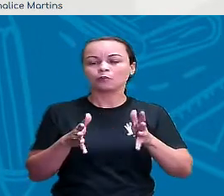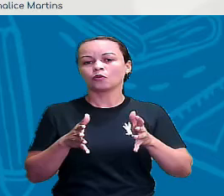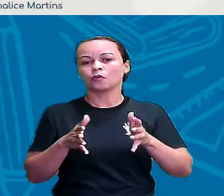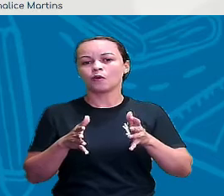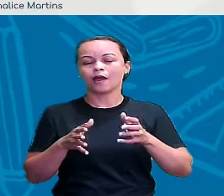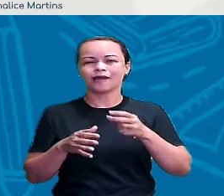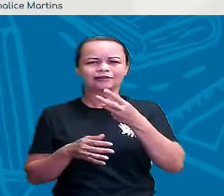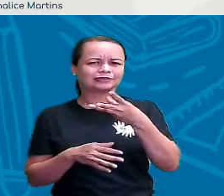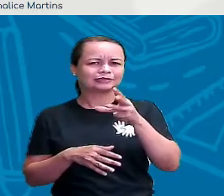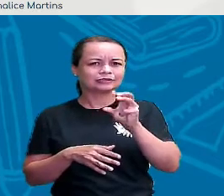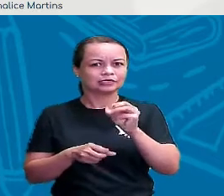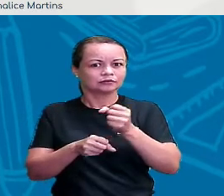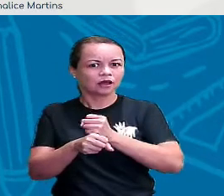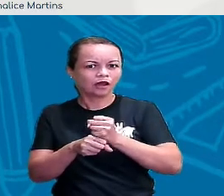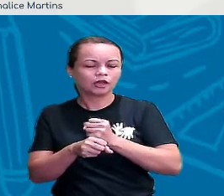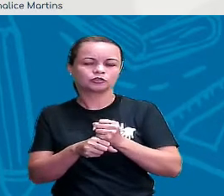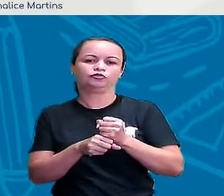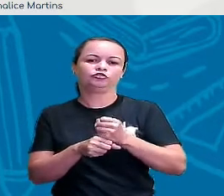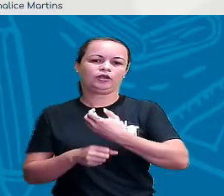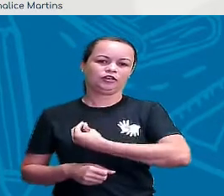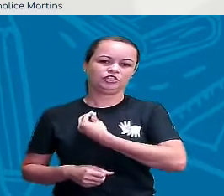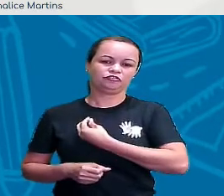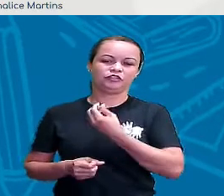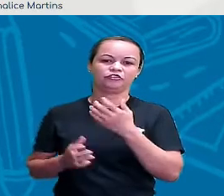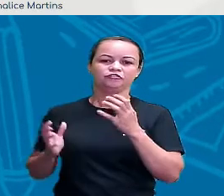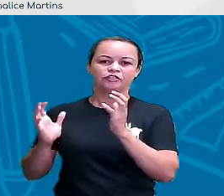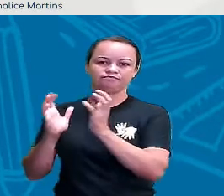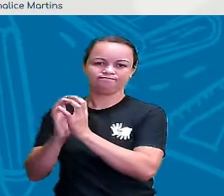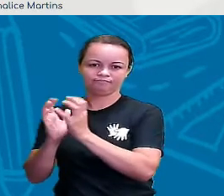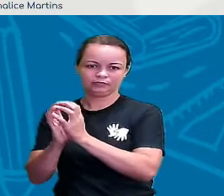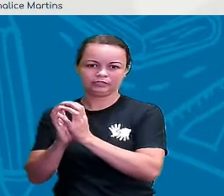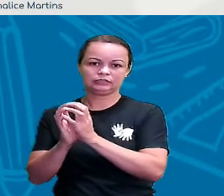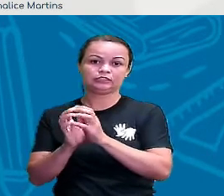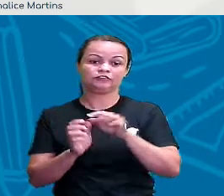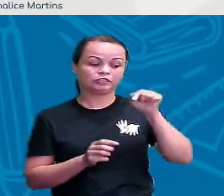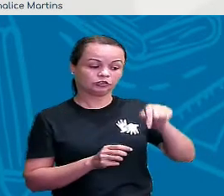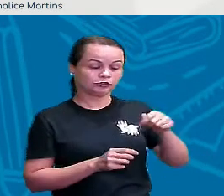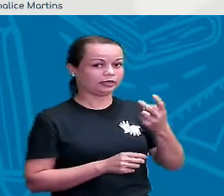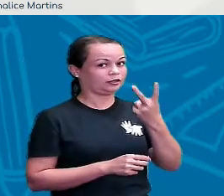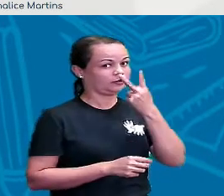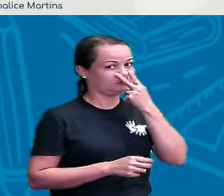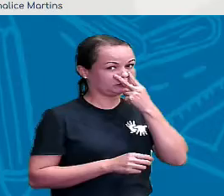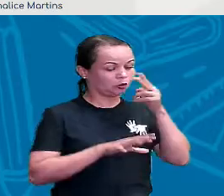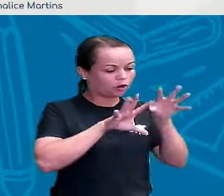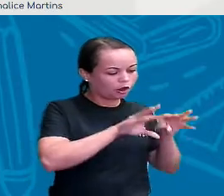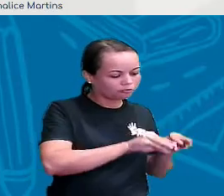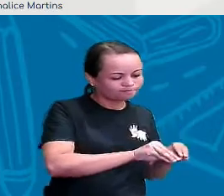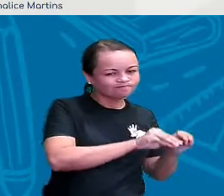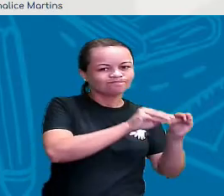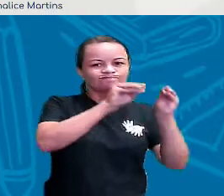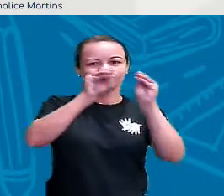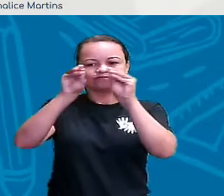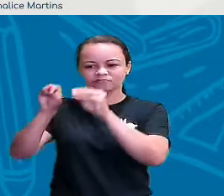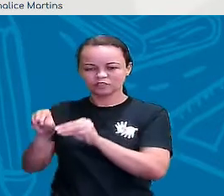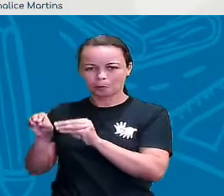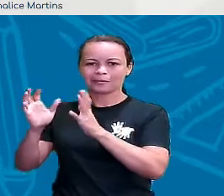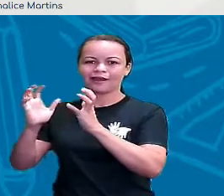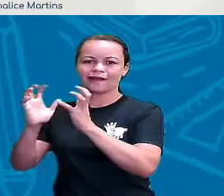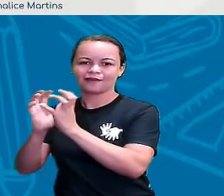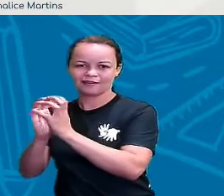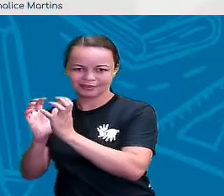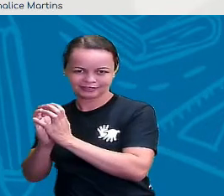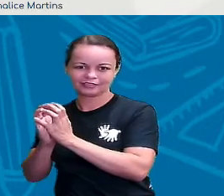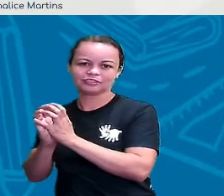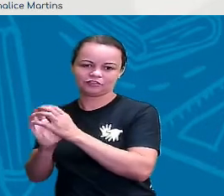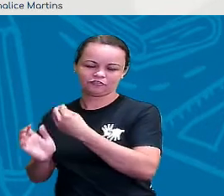em Recife, né? Então, eles emigraram, eles saíram de Vitória de Santo Antão para